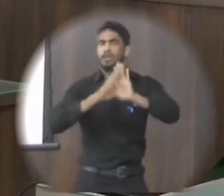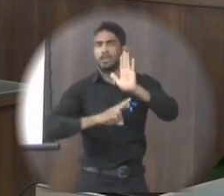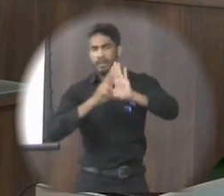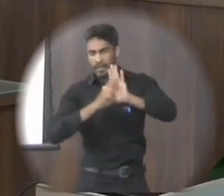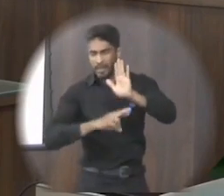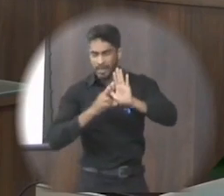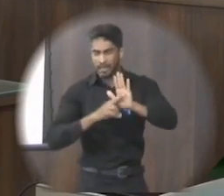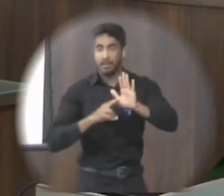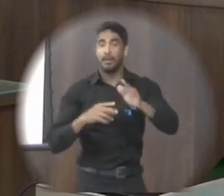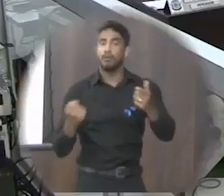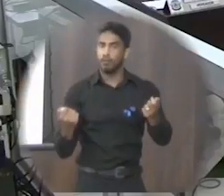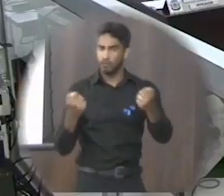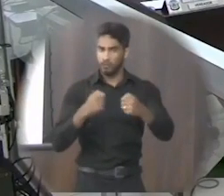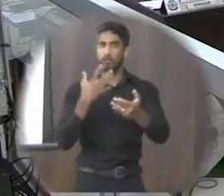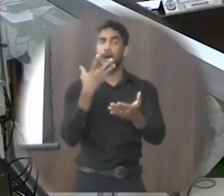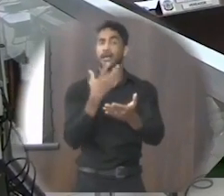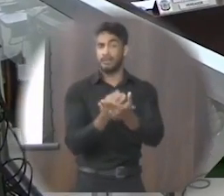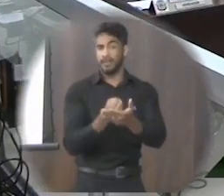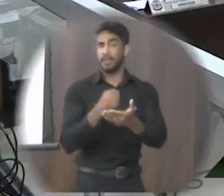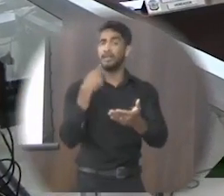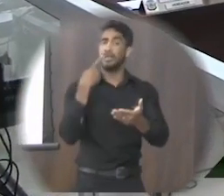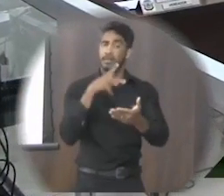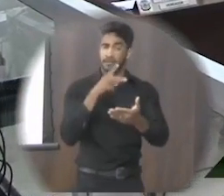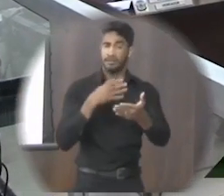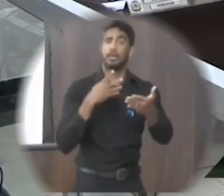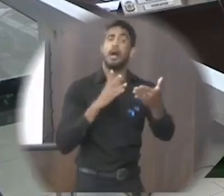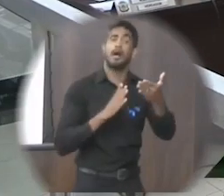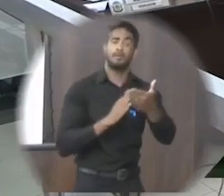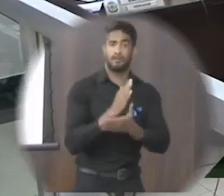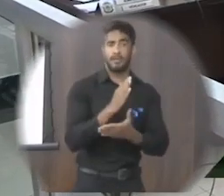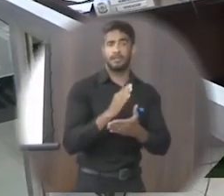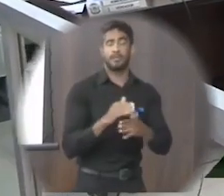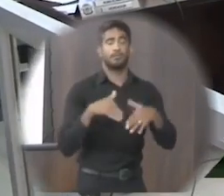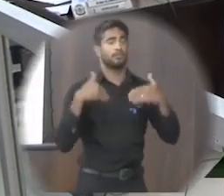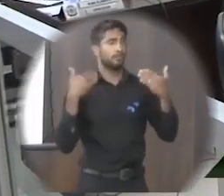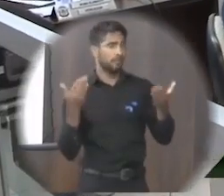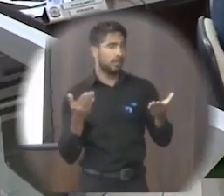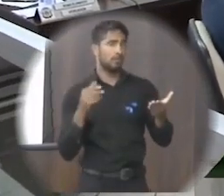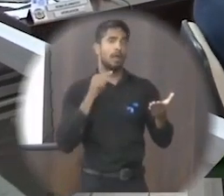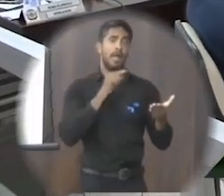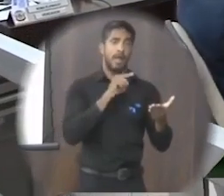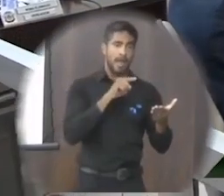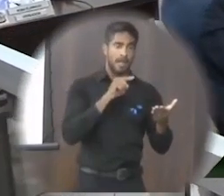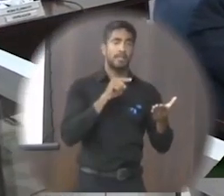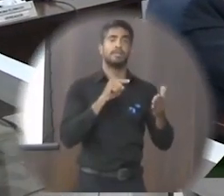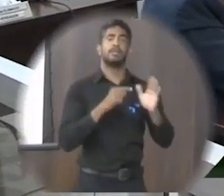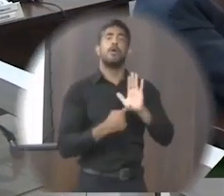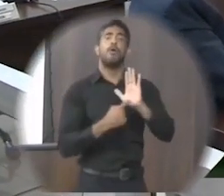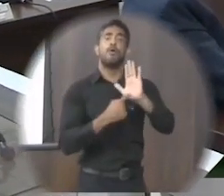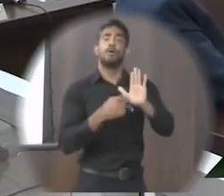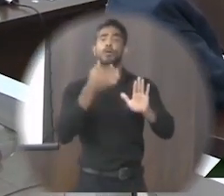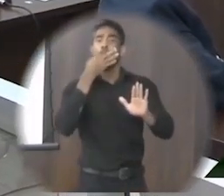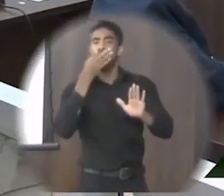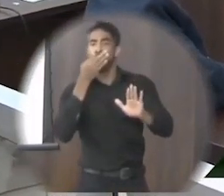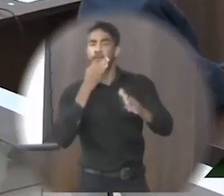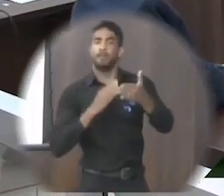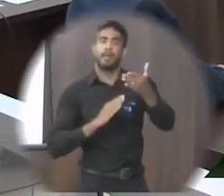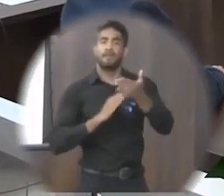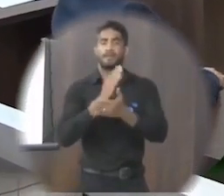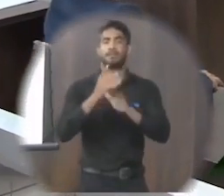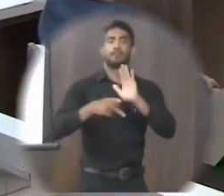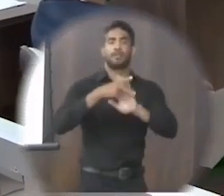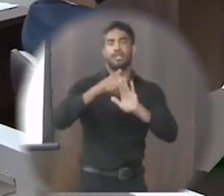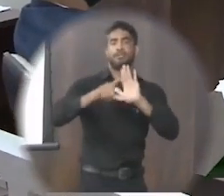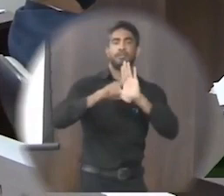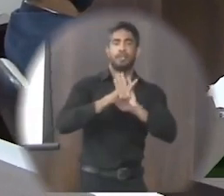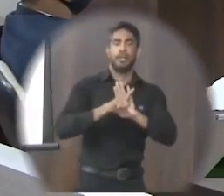esta comissão se coloca favorável à sua aprovação. Conclusão. Em face do exposto, opinamos pela aprovação do projeto de